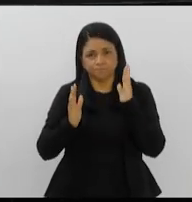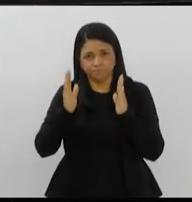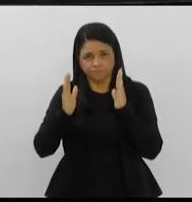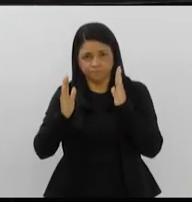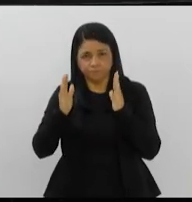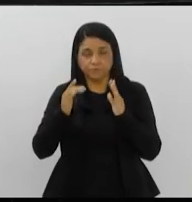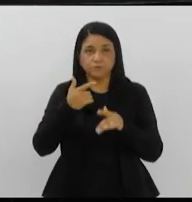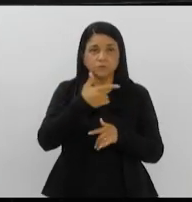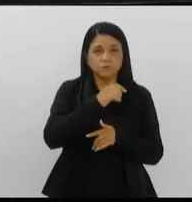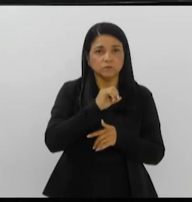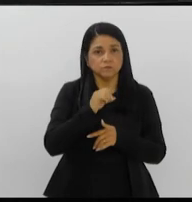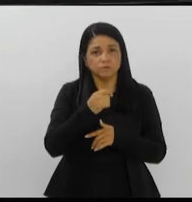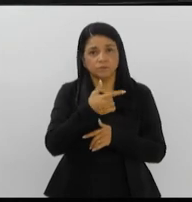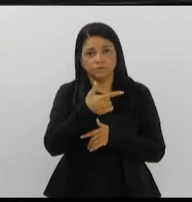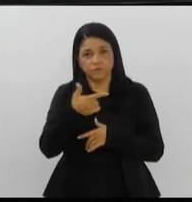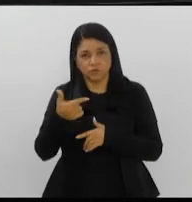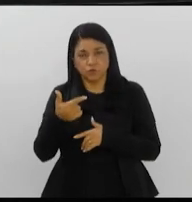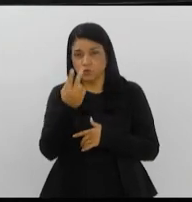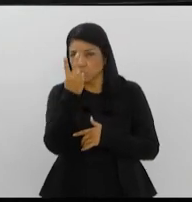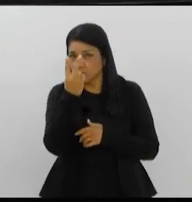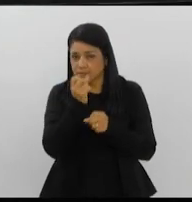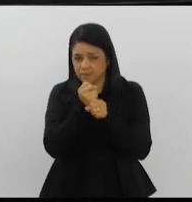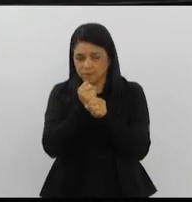e 21, só 2 anos,